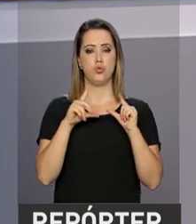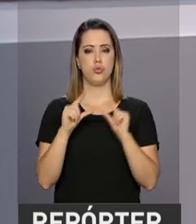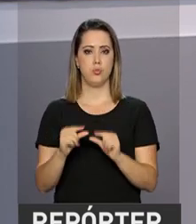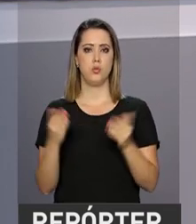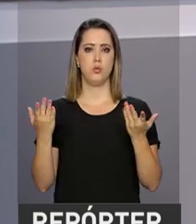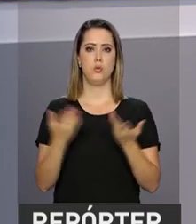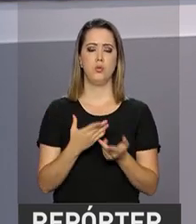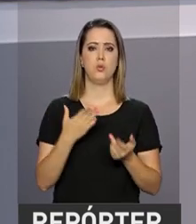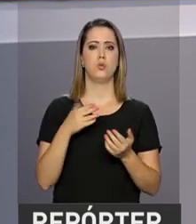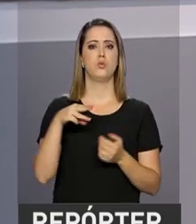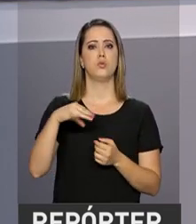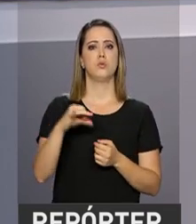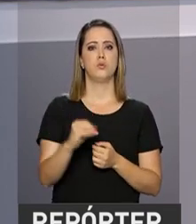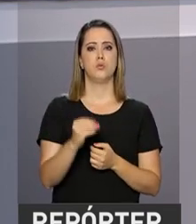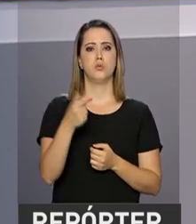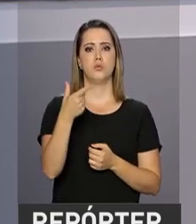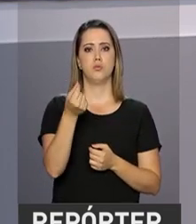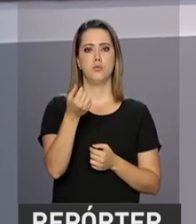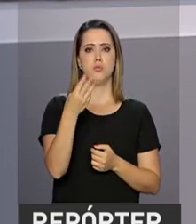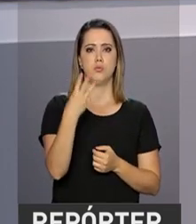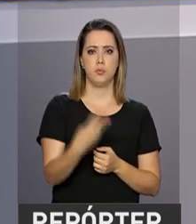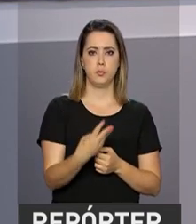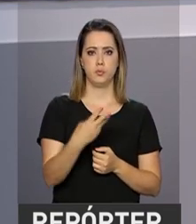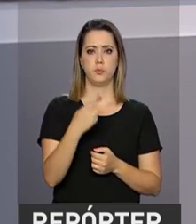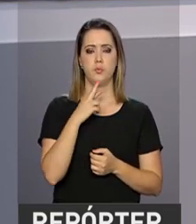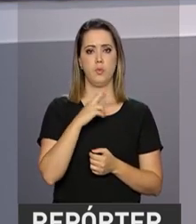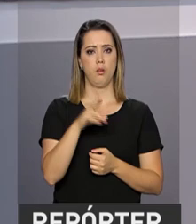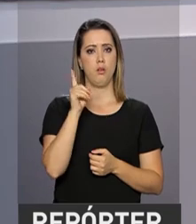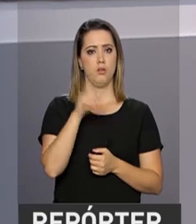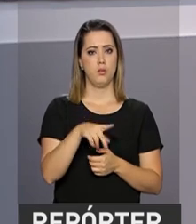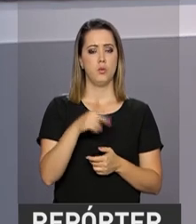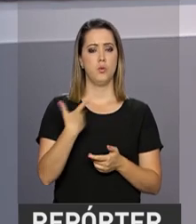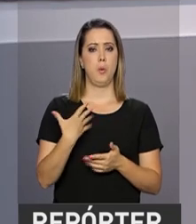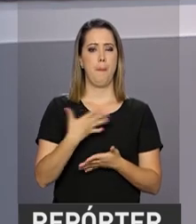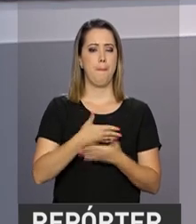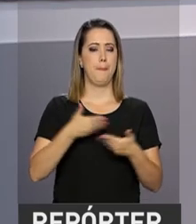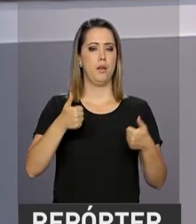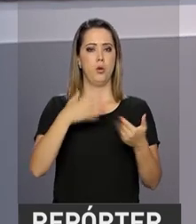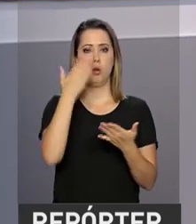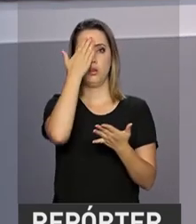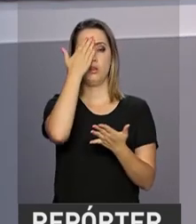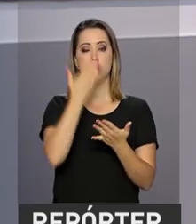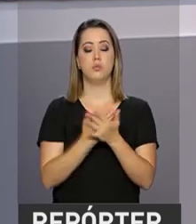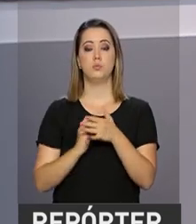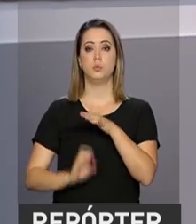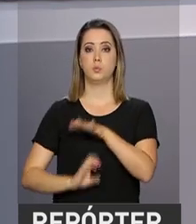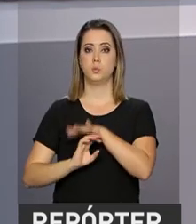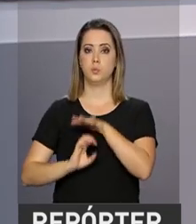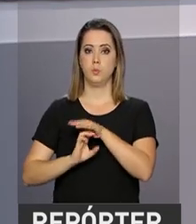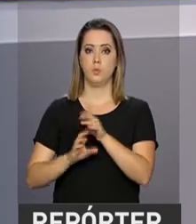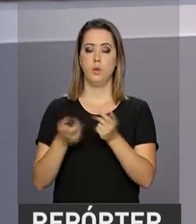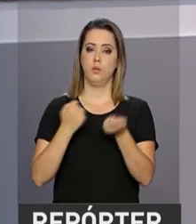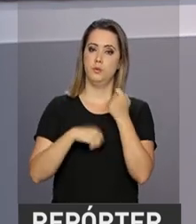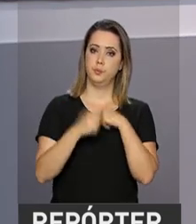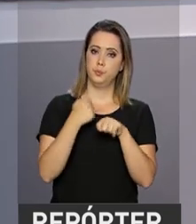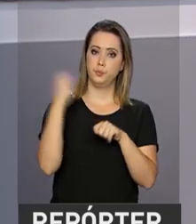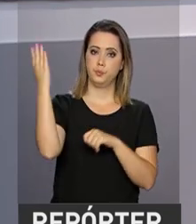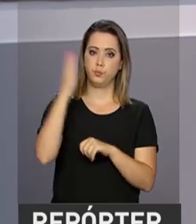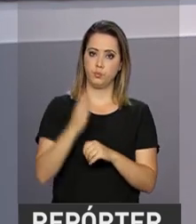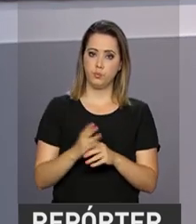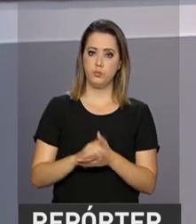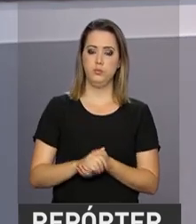nível desde maio de 2013 o resultado reflete um maior maior otimismo dos investidores com a